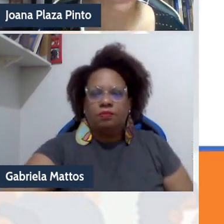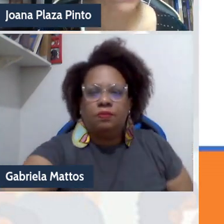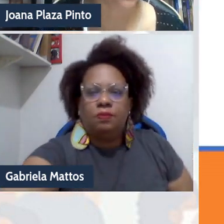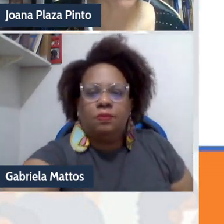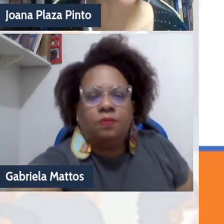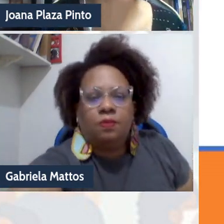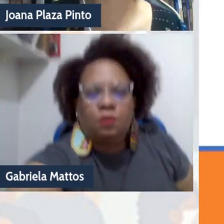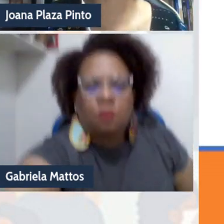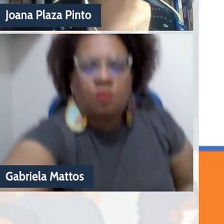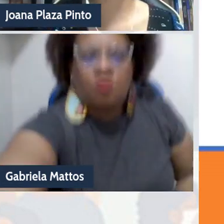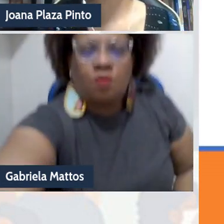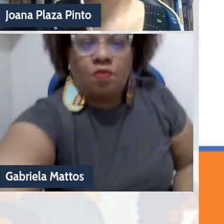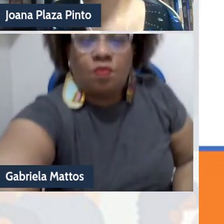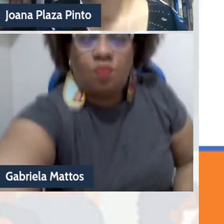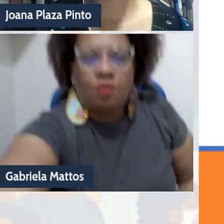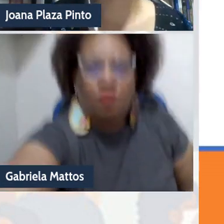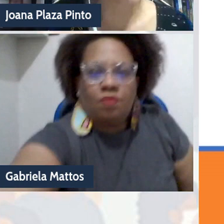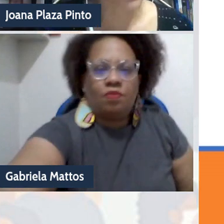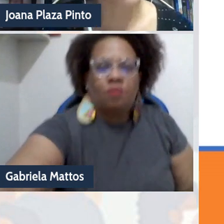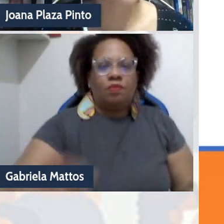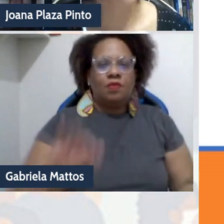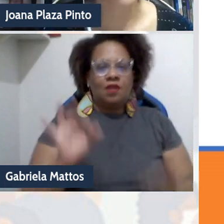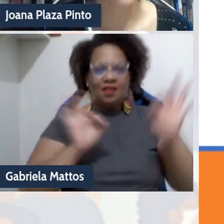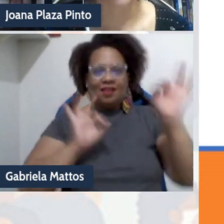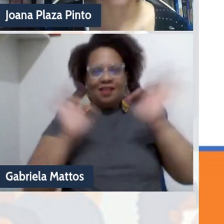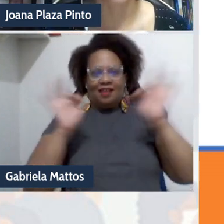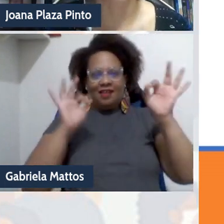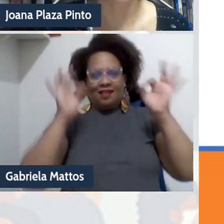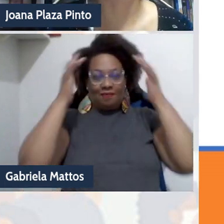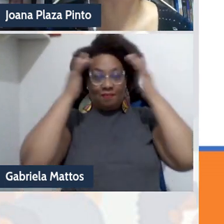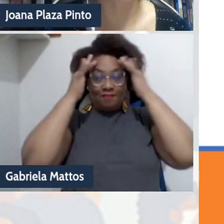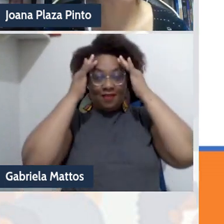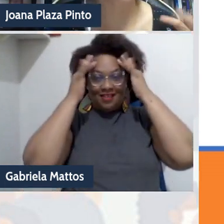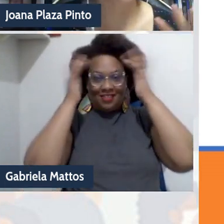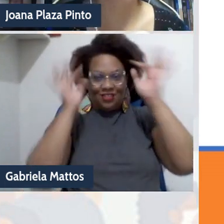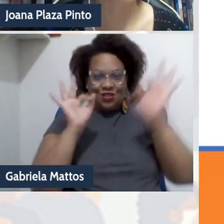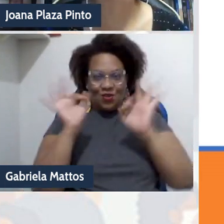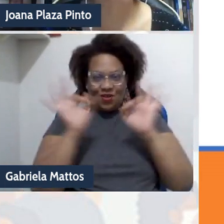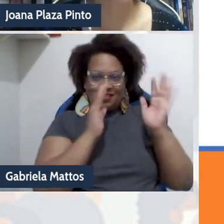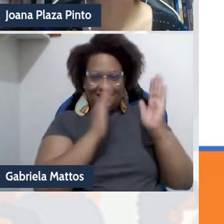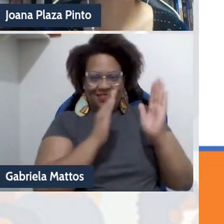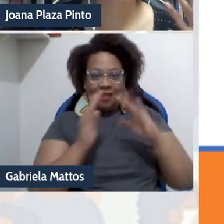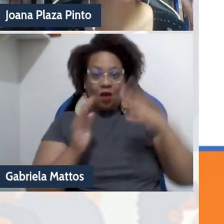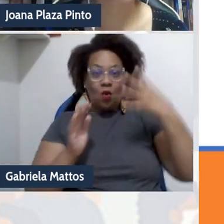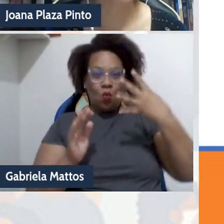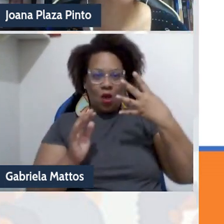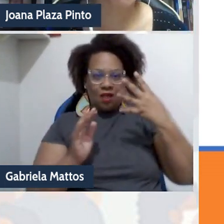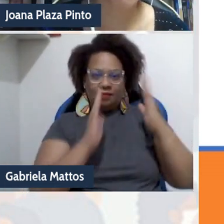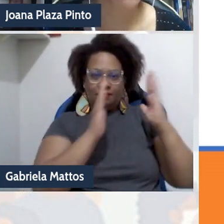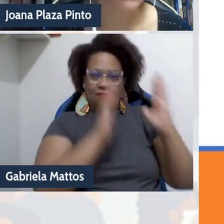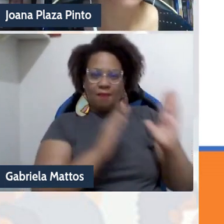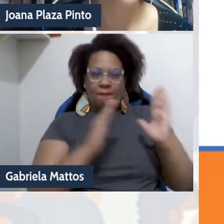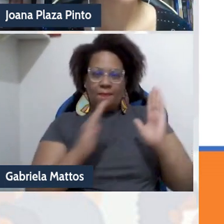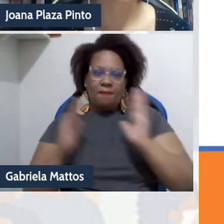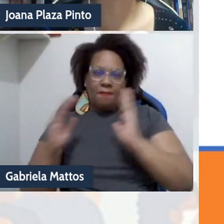até para organizar minha mente, em 4 partes, né? Eu vou apresentar rapidamente o pano de